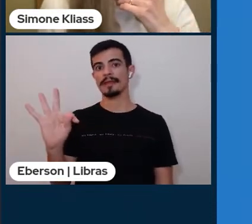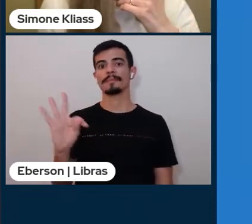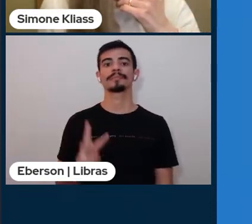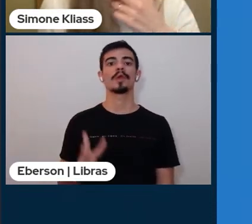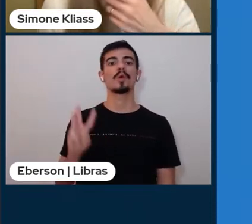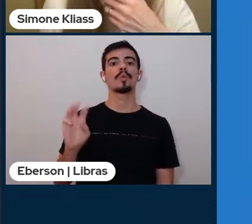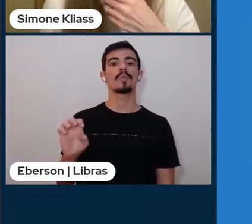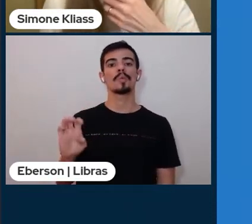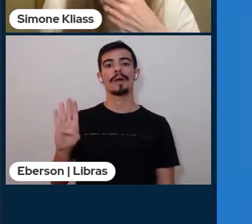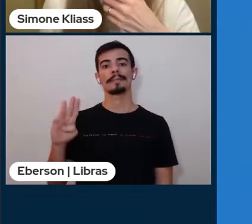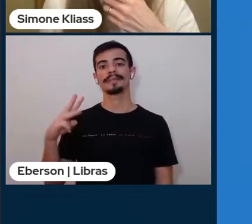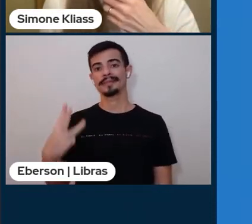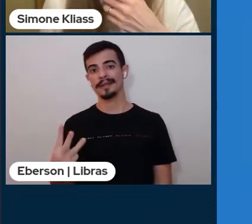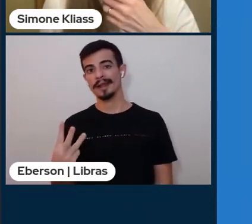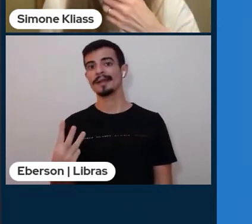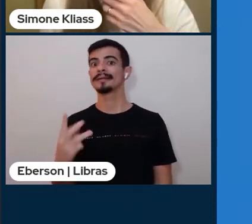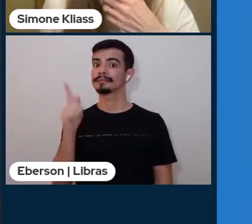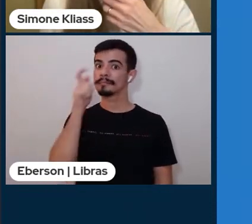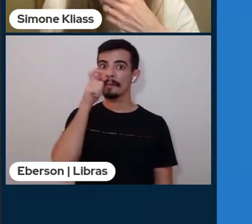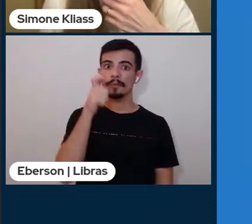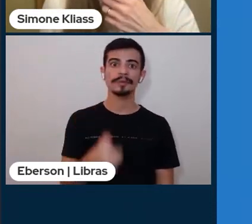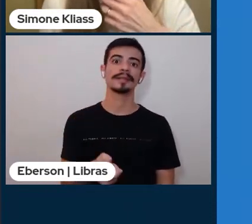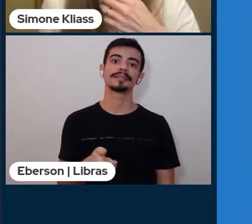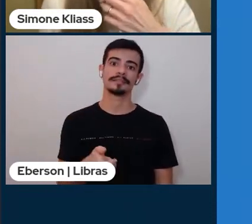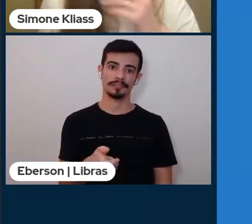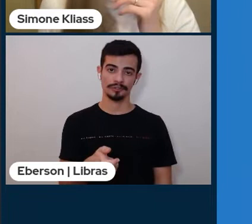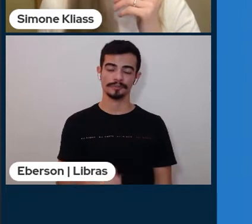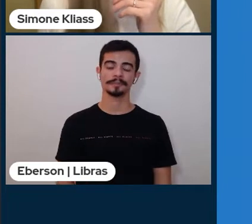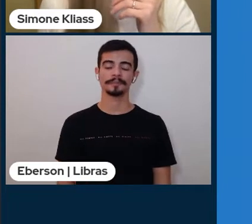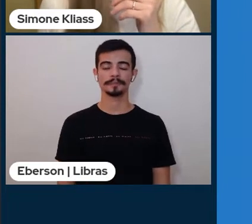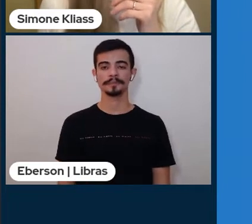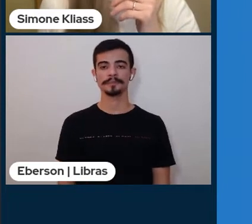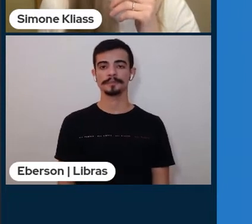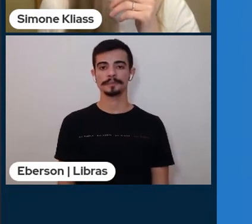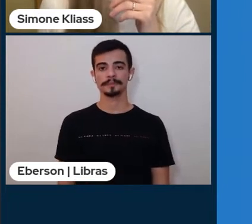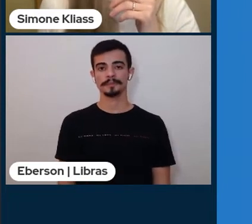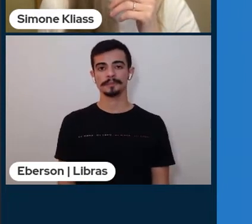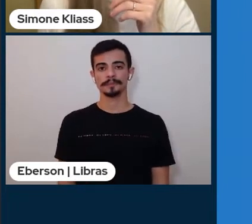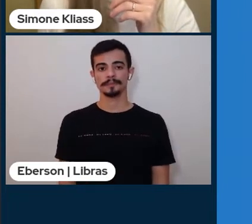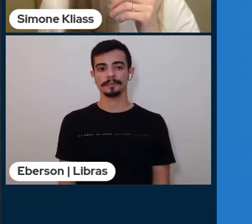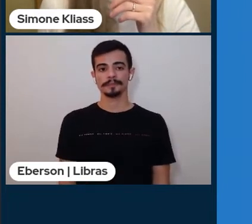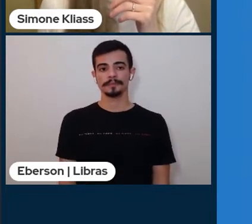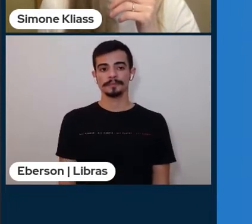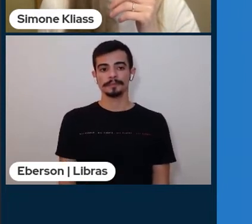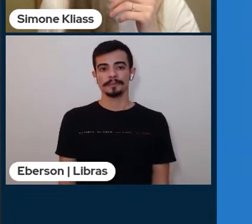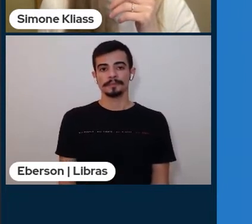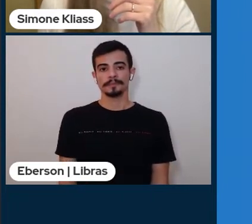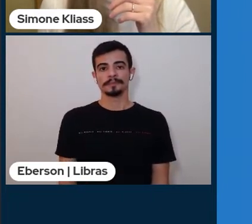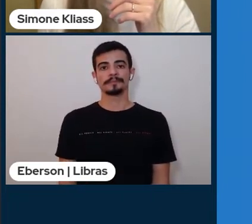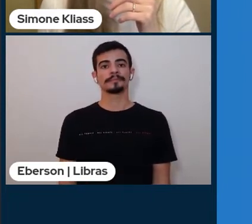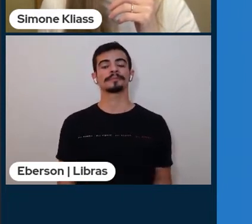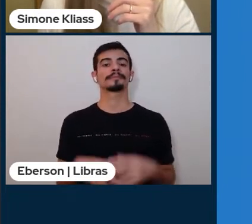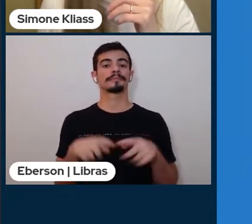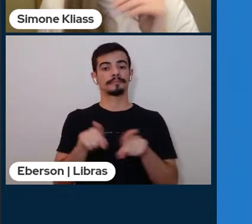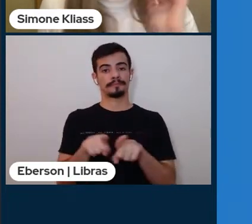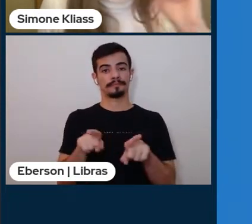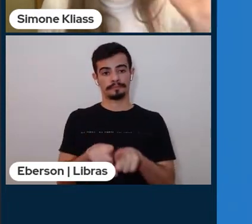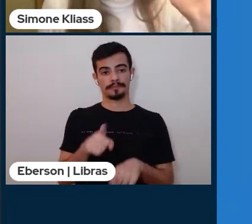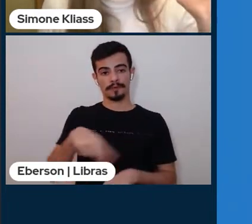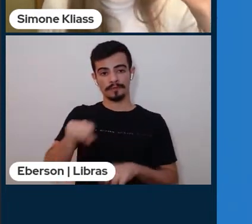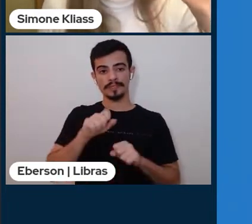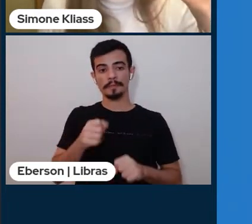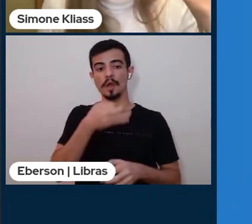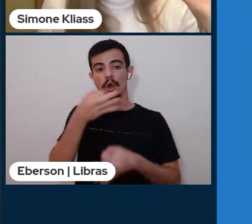é muito interessante só uma previsão tá comentem também se vocês acham que está no lugar certo